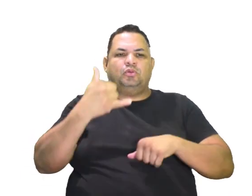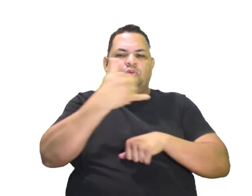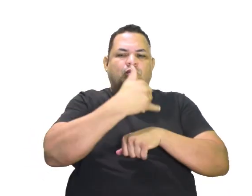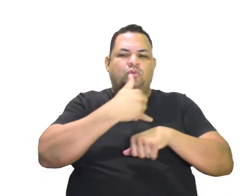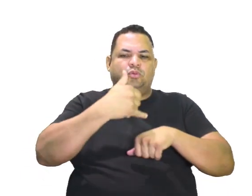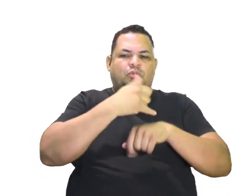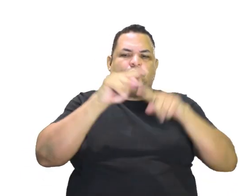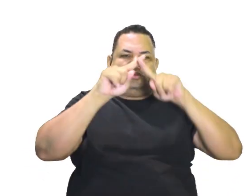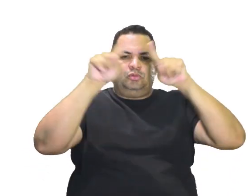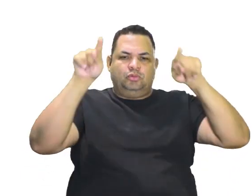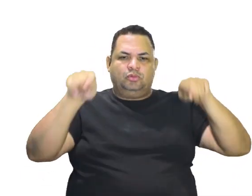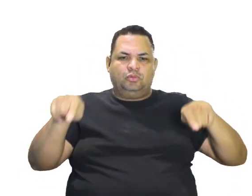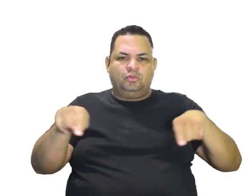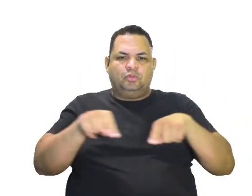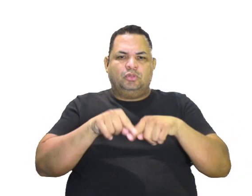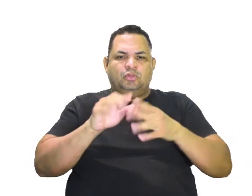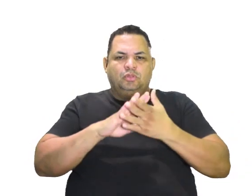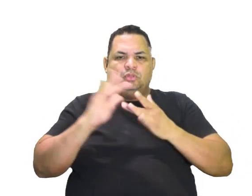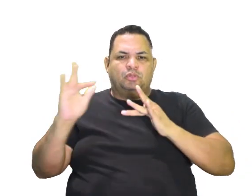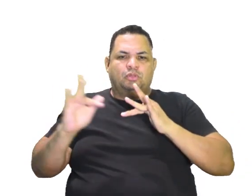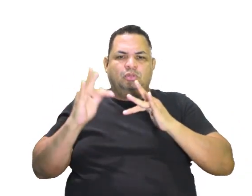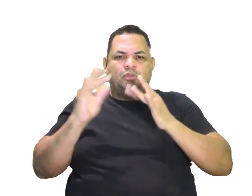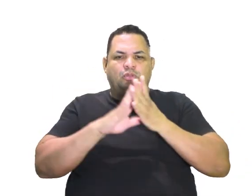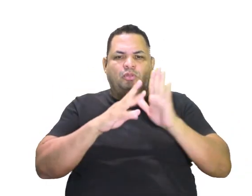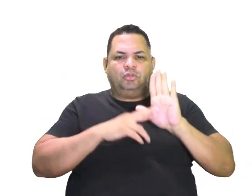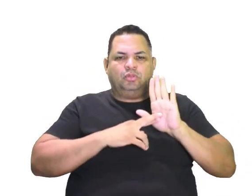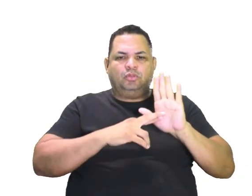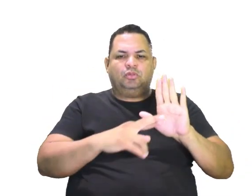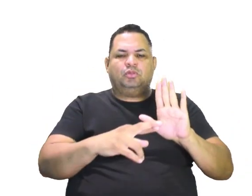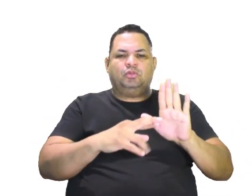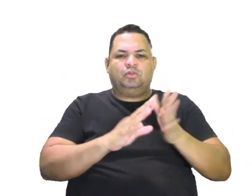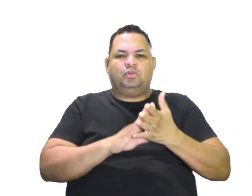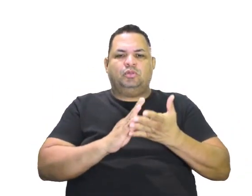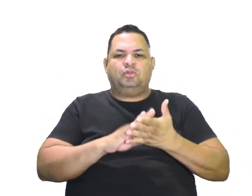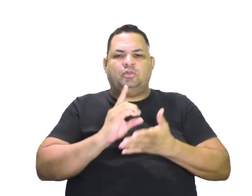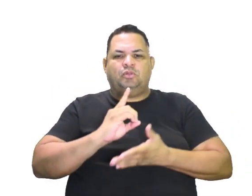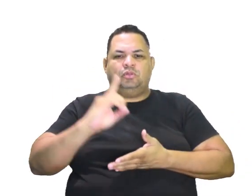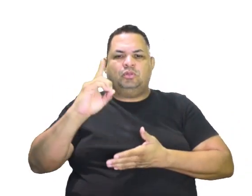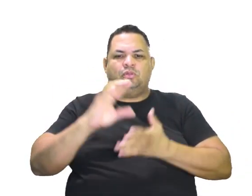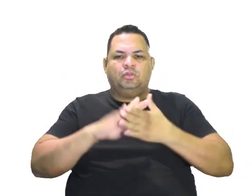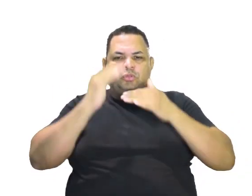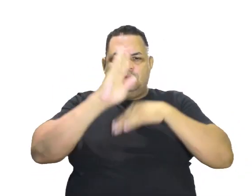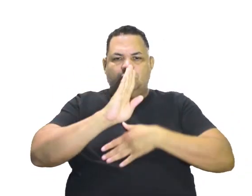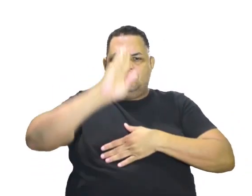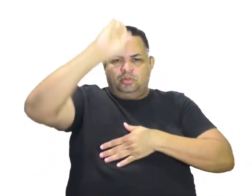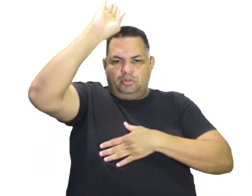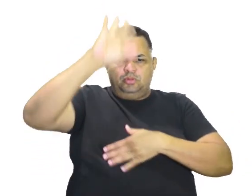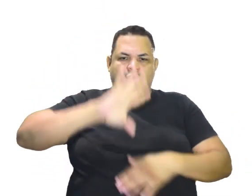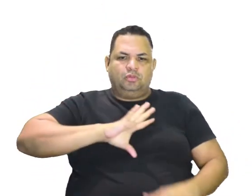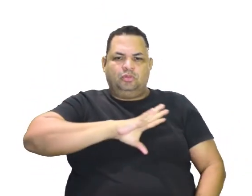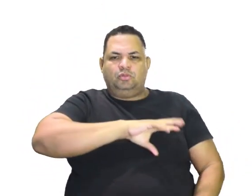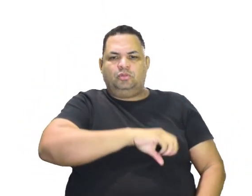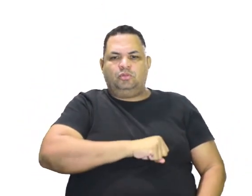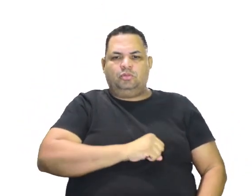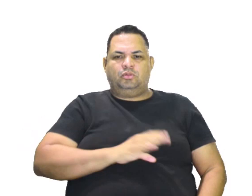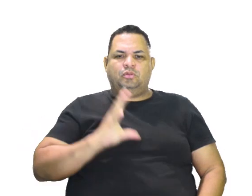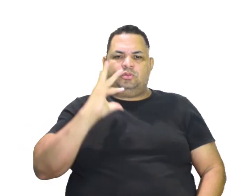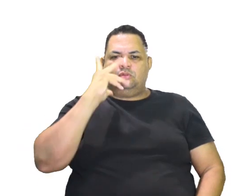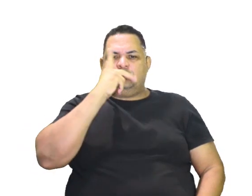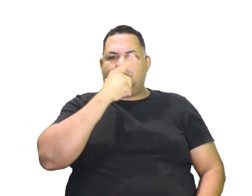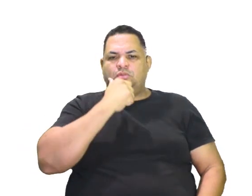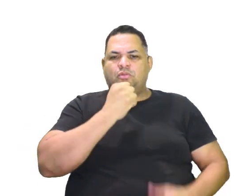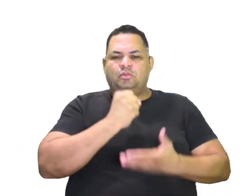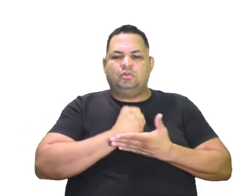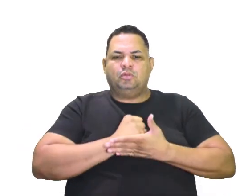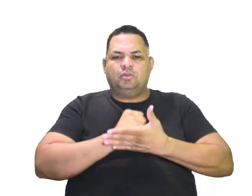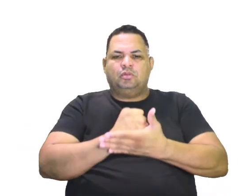tela, que é uma clássica representação da deusa romana do amor e da